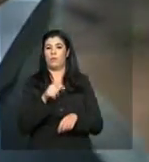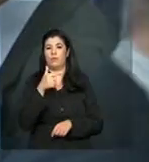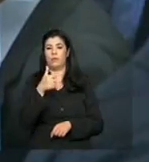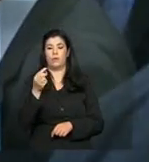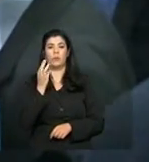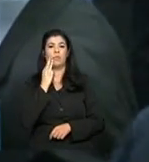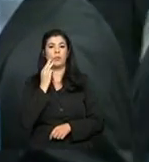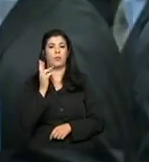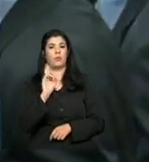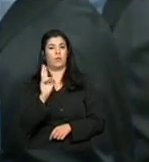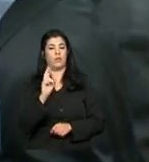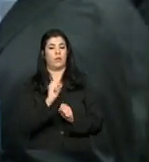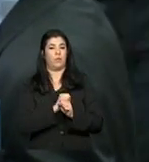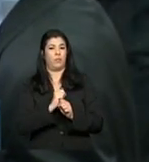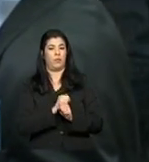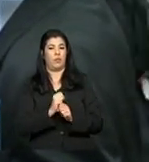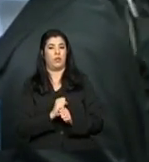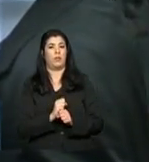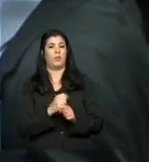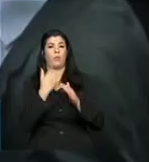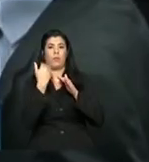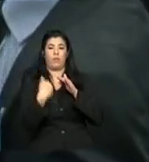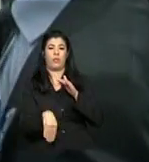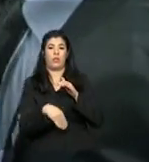de reais ano, com deságio de